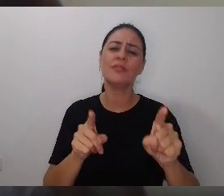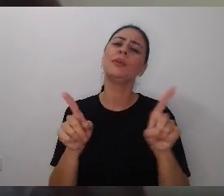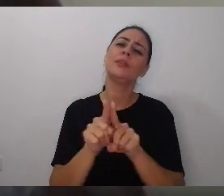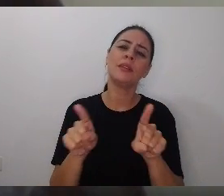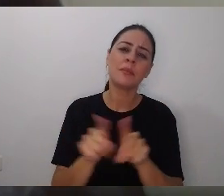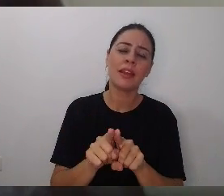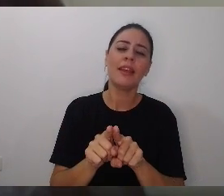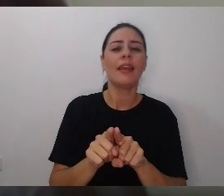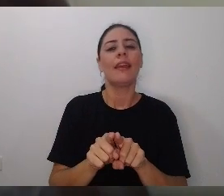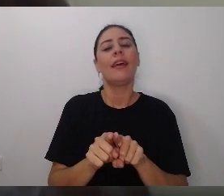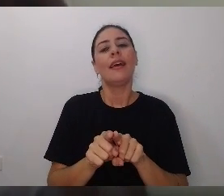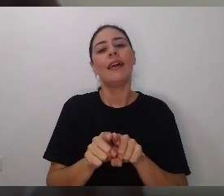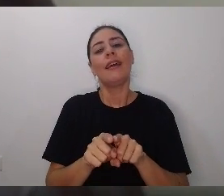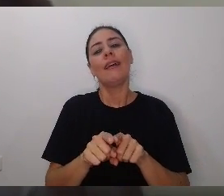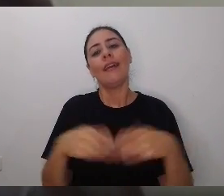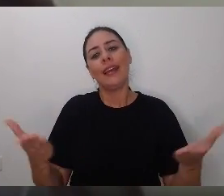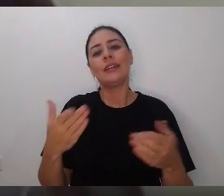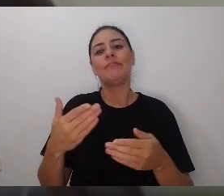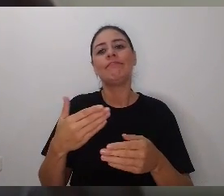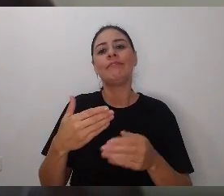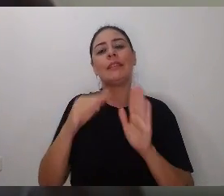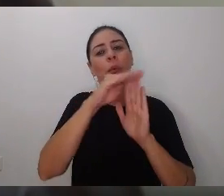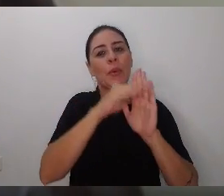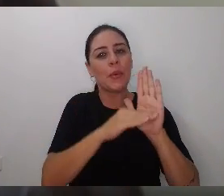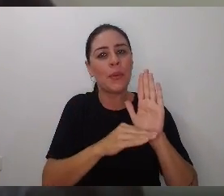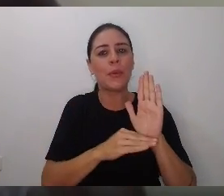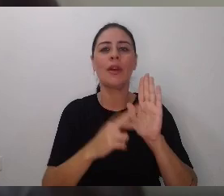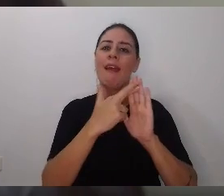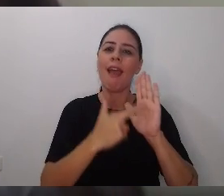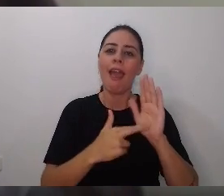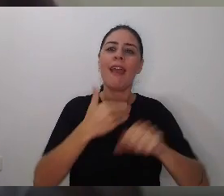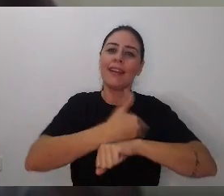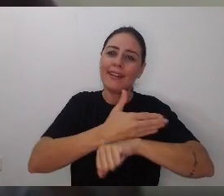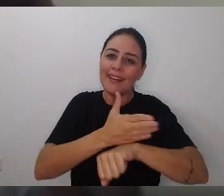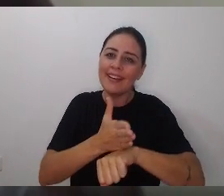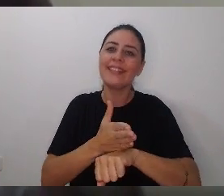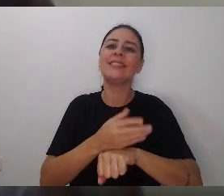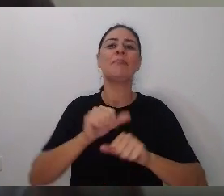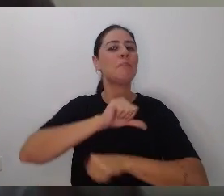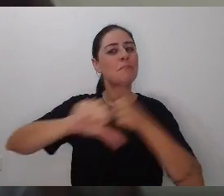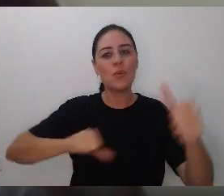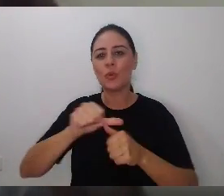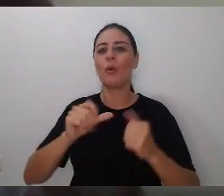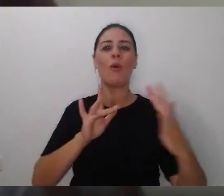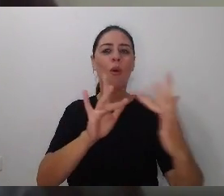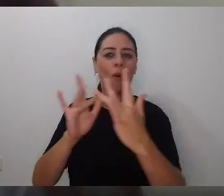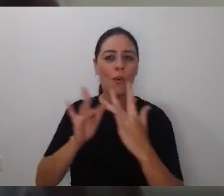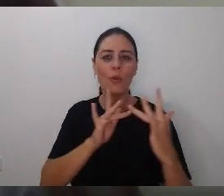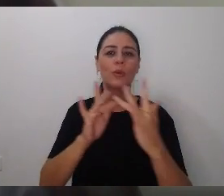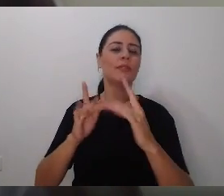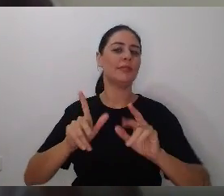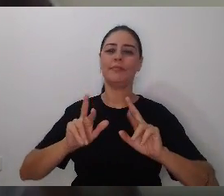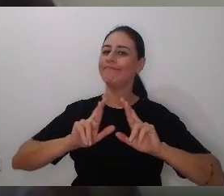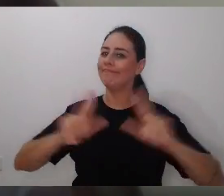as famílias, né? E aí as rotinas foram alteradas, né? A convivência